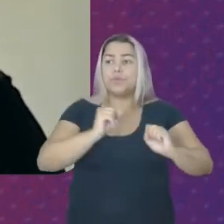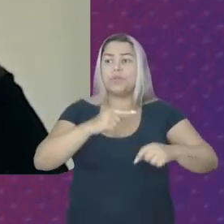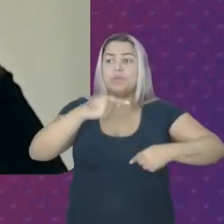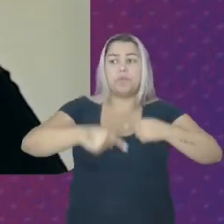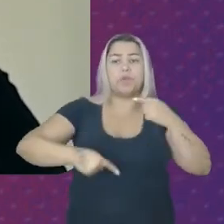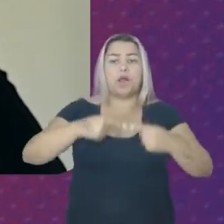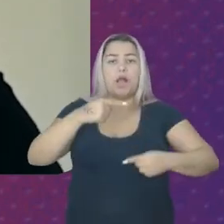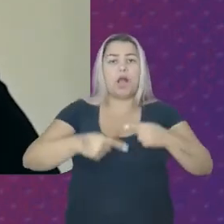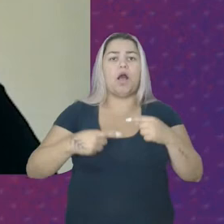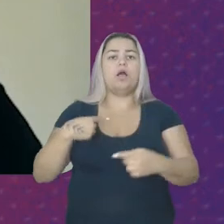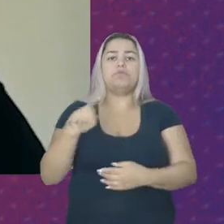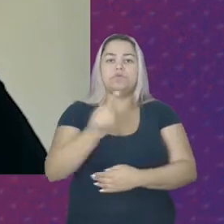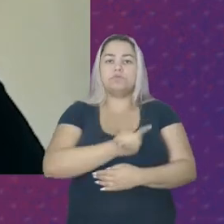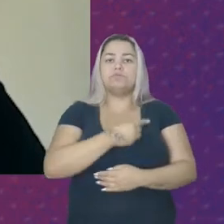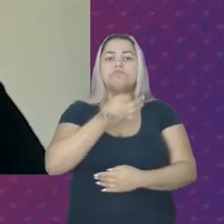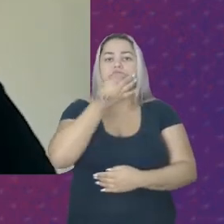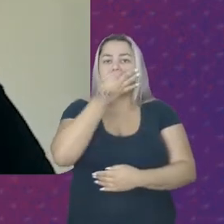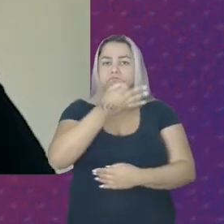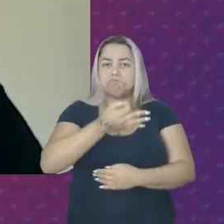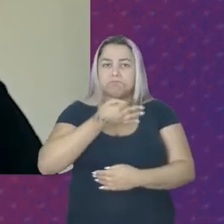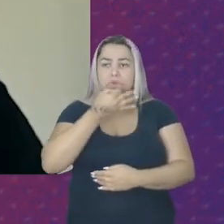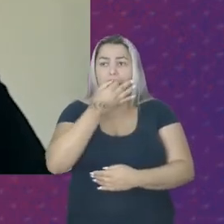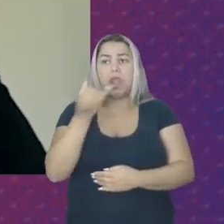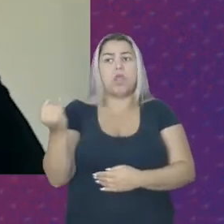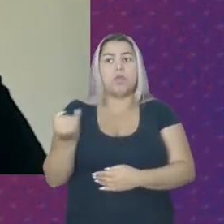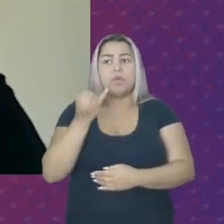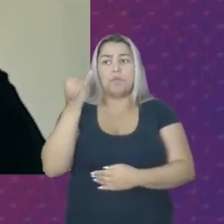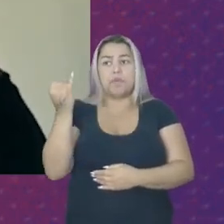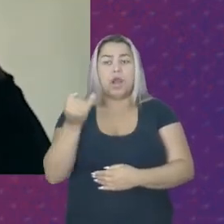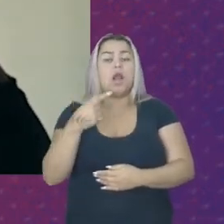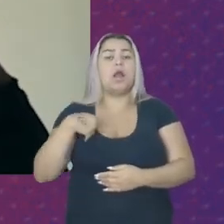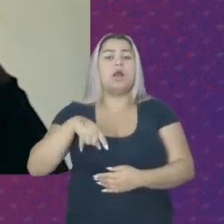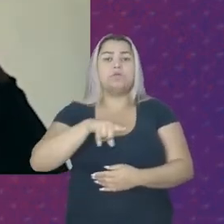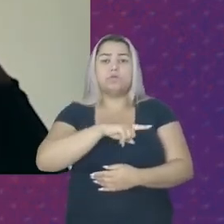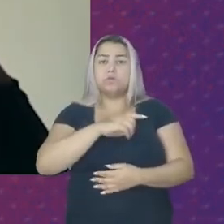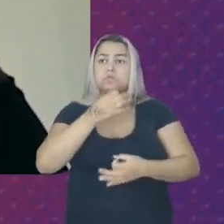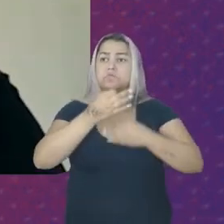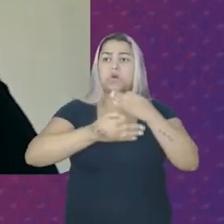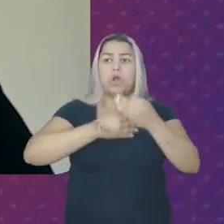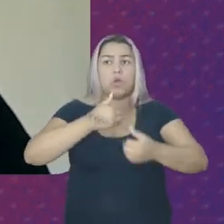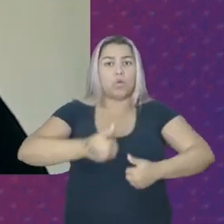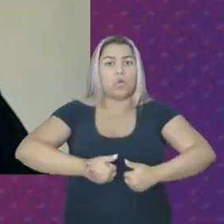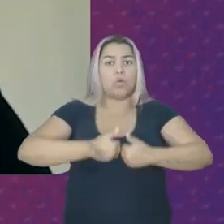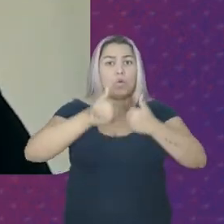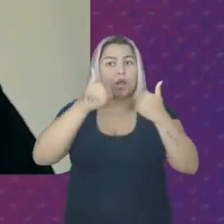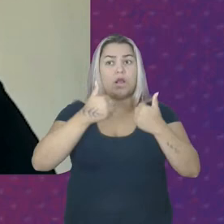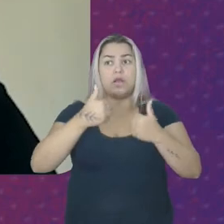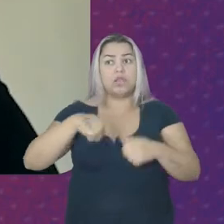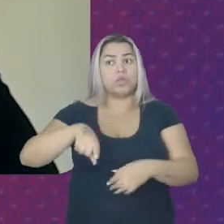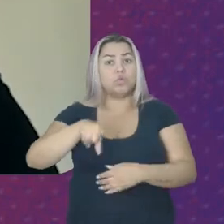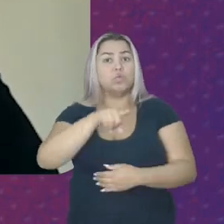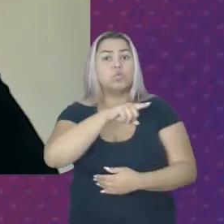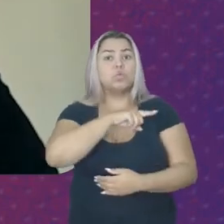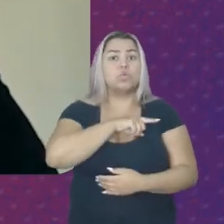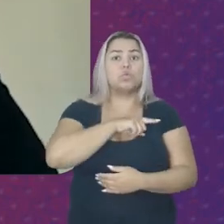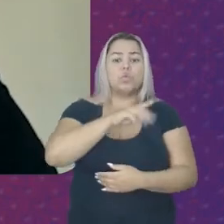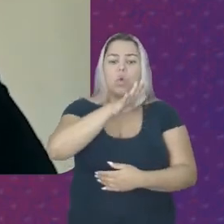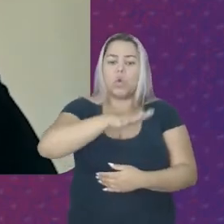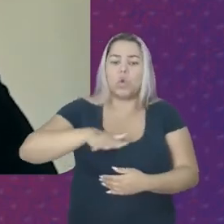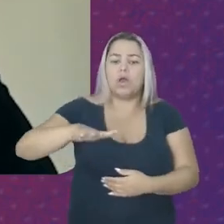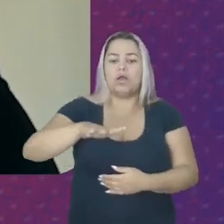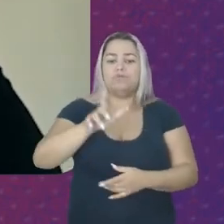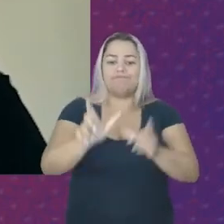nossa opinião é muito importante, nossa opinião é muito qualificada, cada uma de nós, mulheres que ocupamos